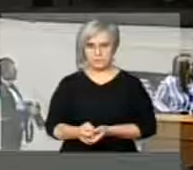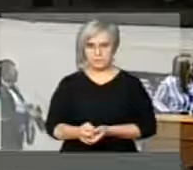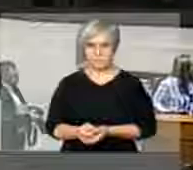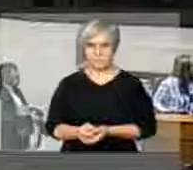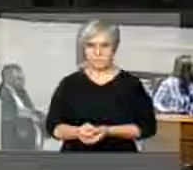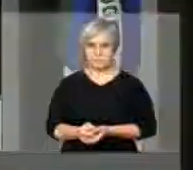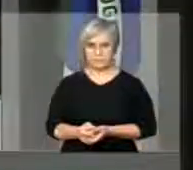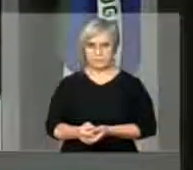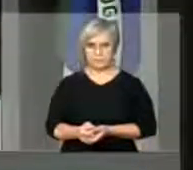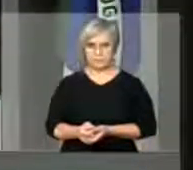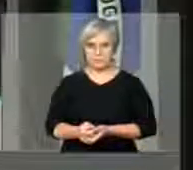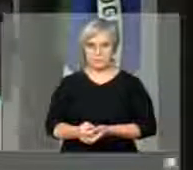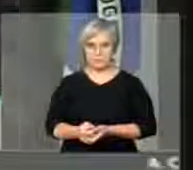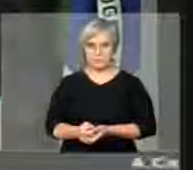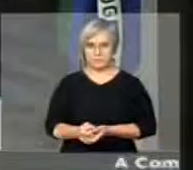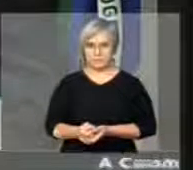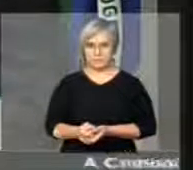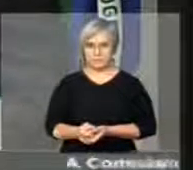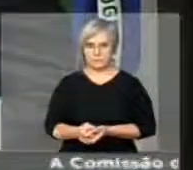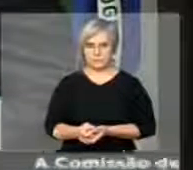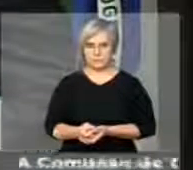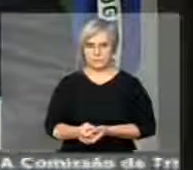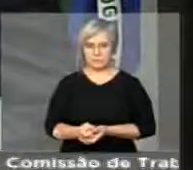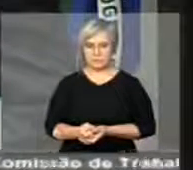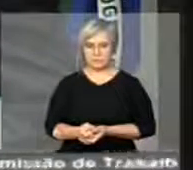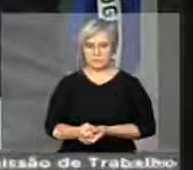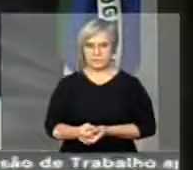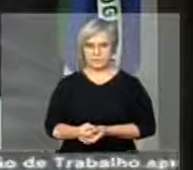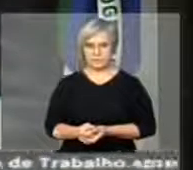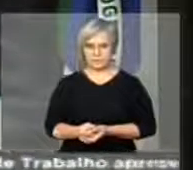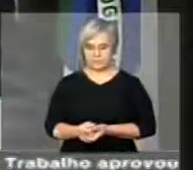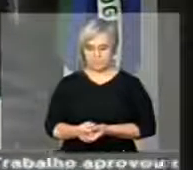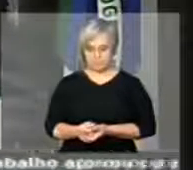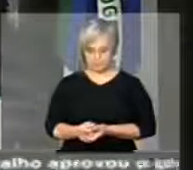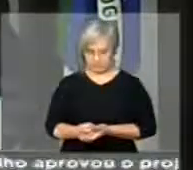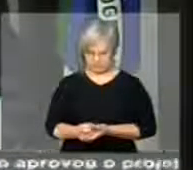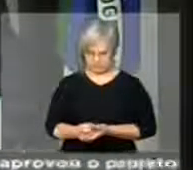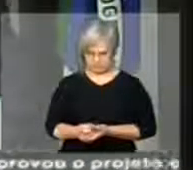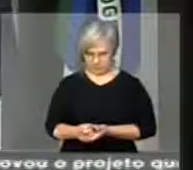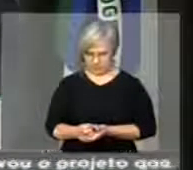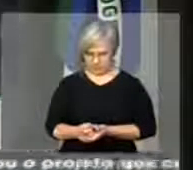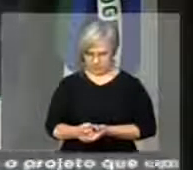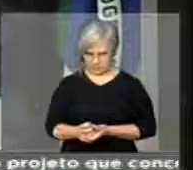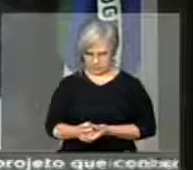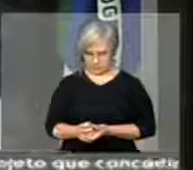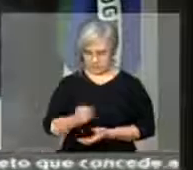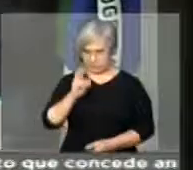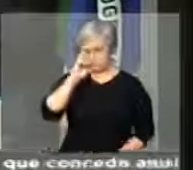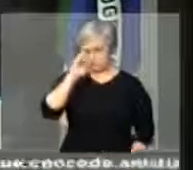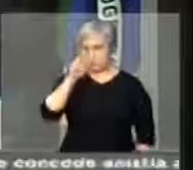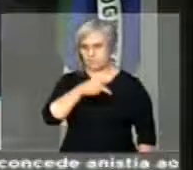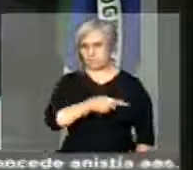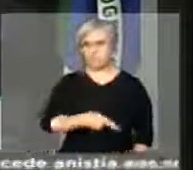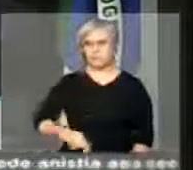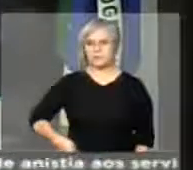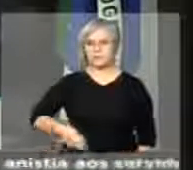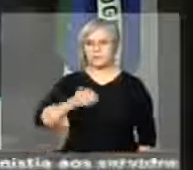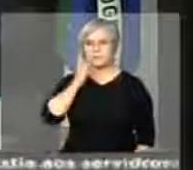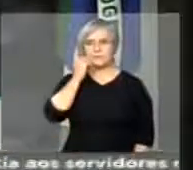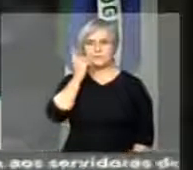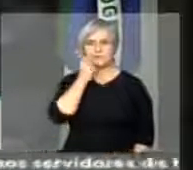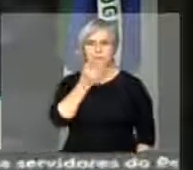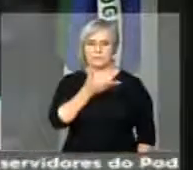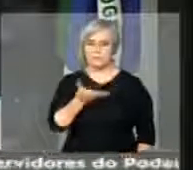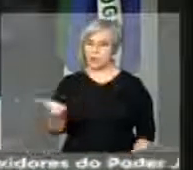Eu sei que Vossa Excelência será generoso. Senhor Presidente, senhoras e senhores parlamentares, o que me traz